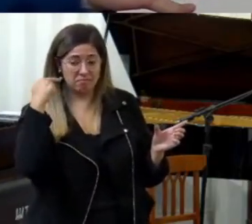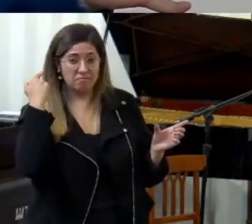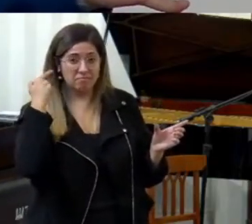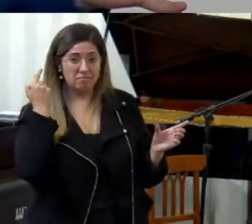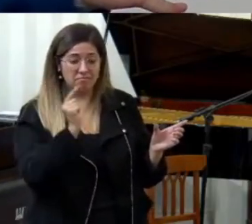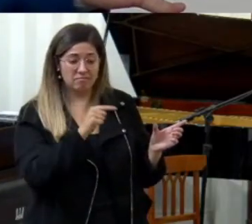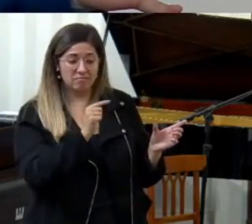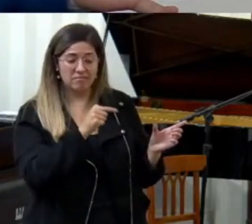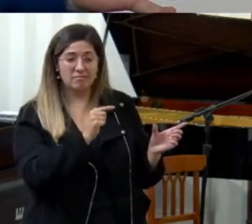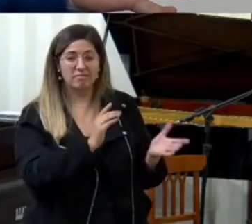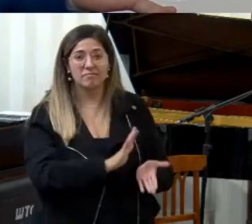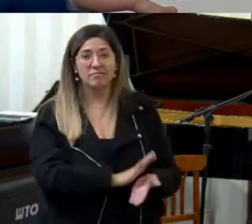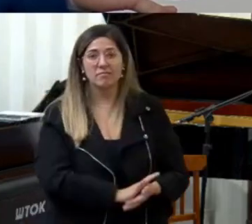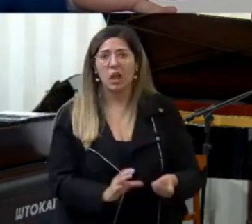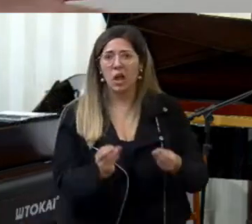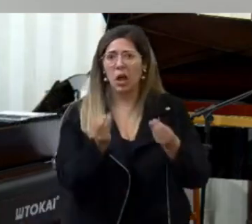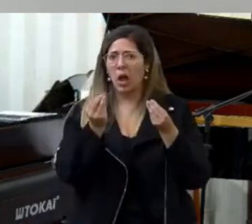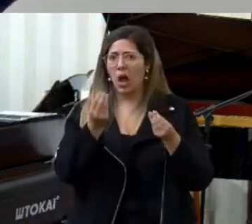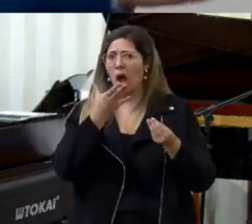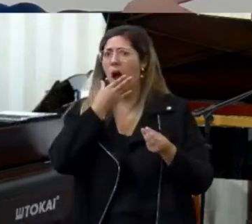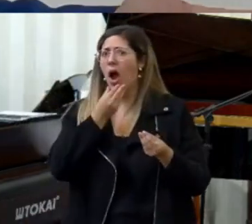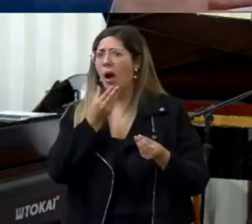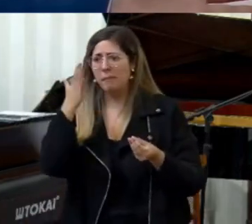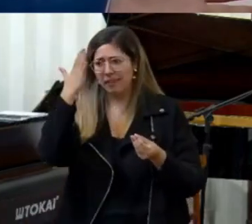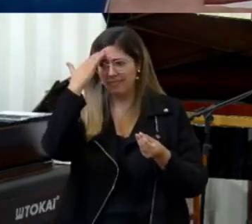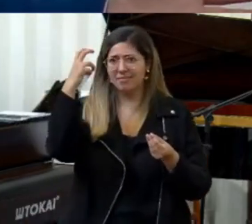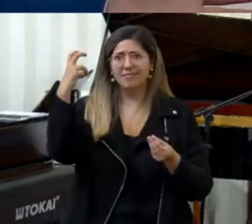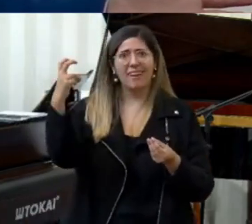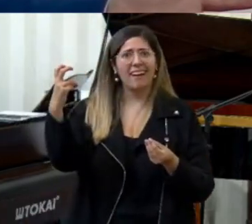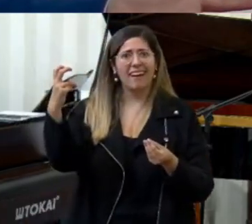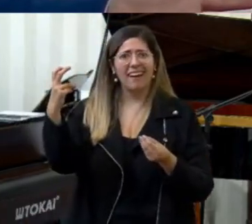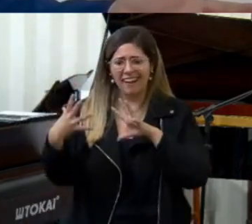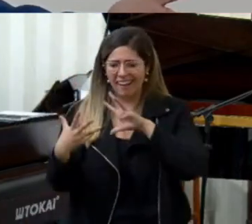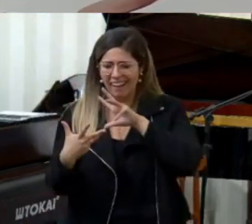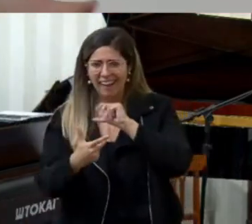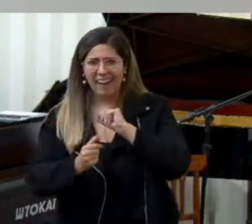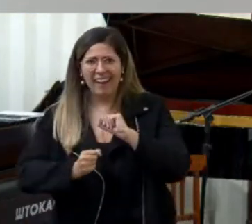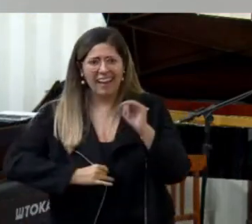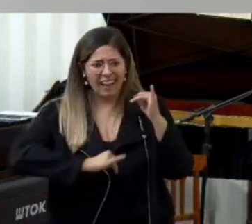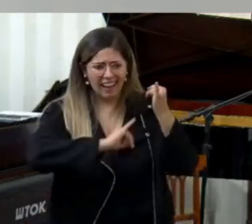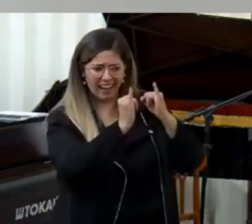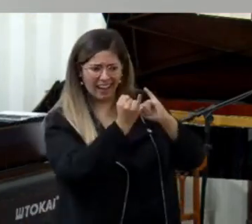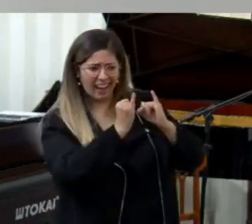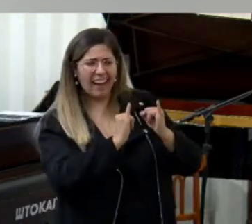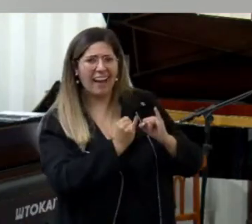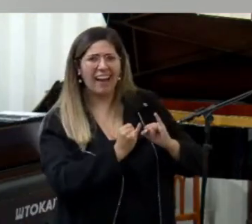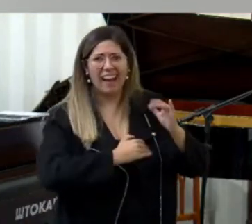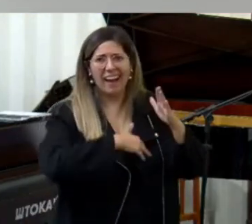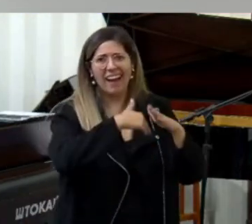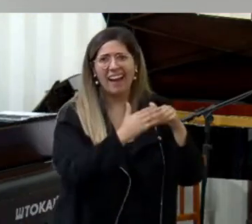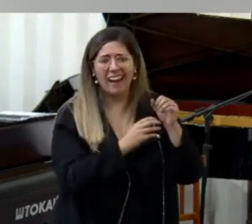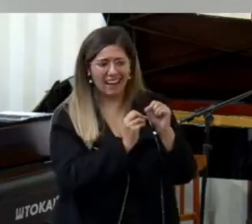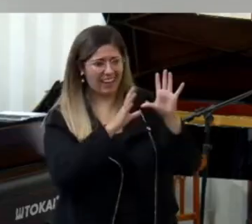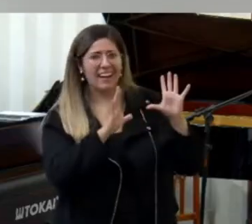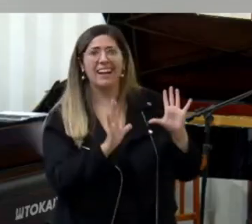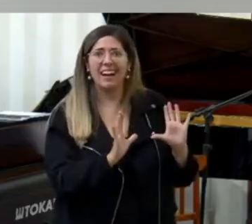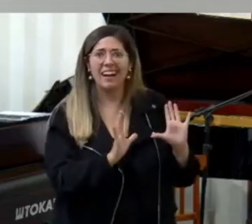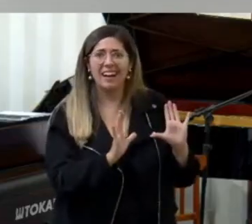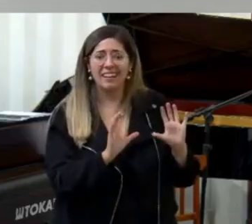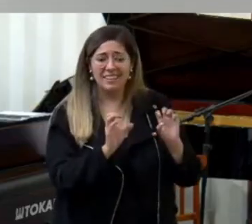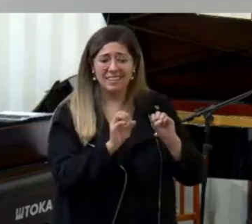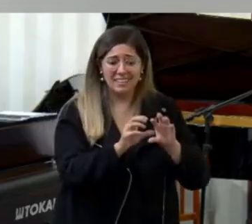homens inteligentes da terra fazem isso? Como os homens sábios da terra desenvolvem isso e ensinam seus filhos a fazerem